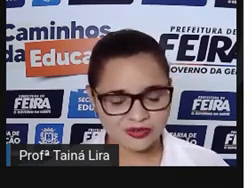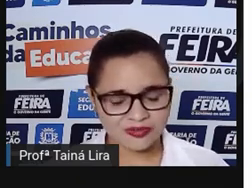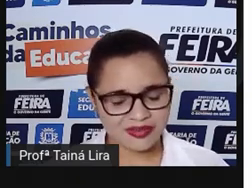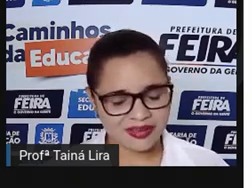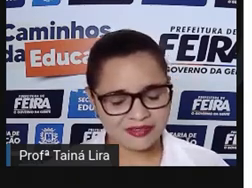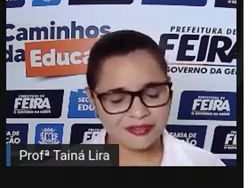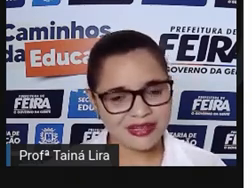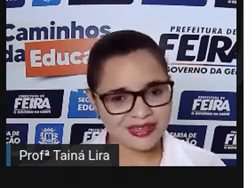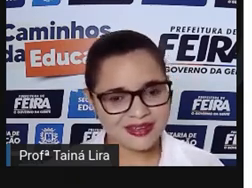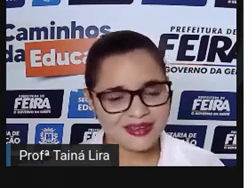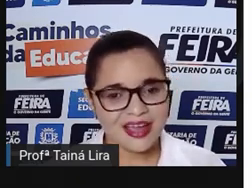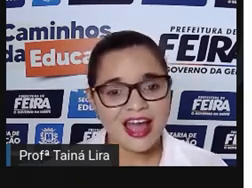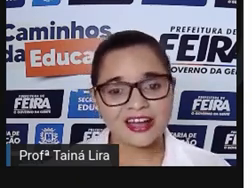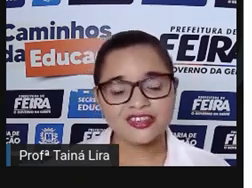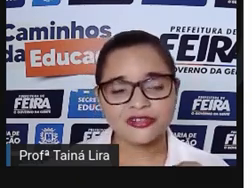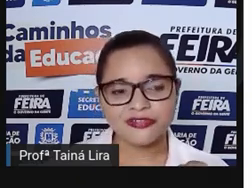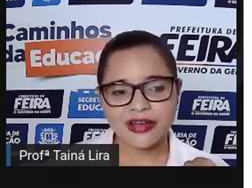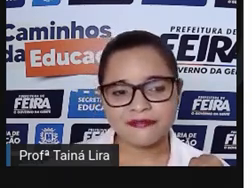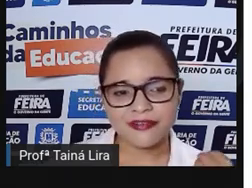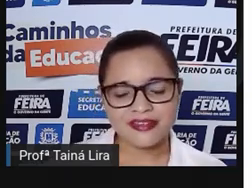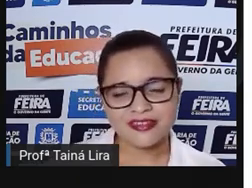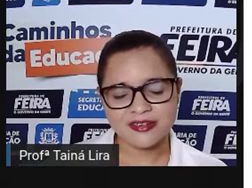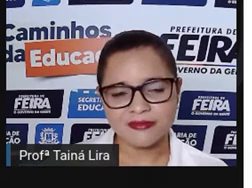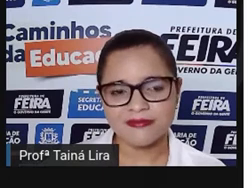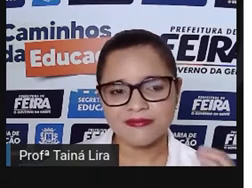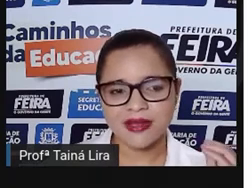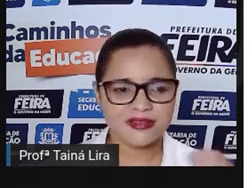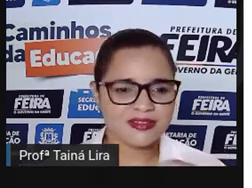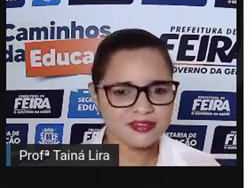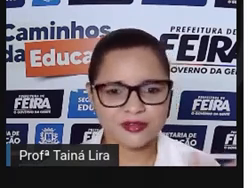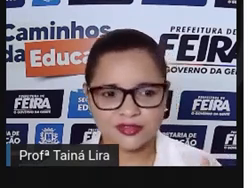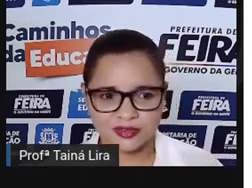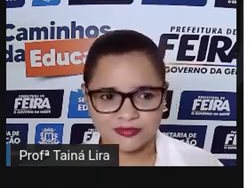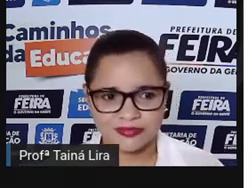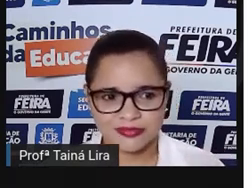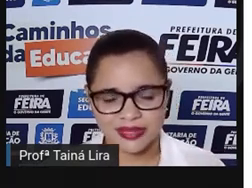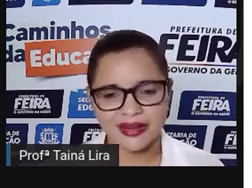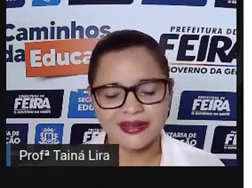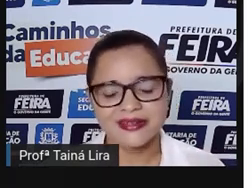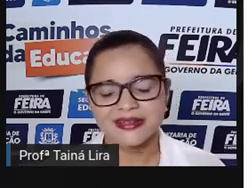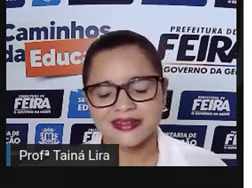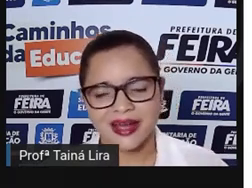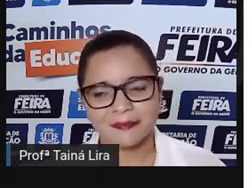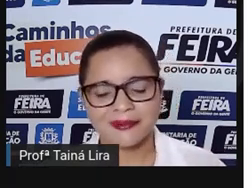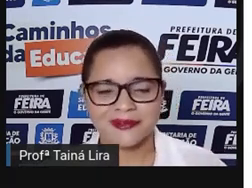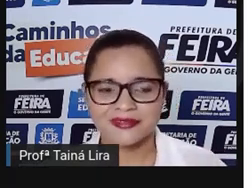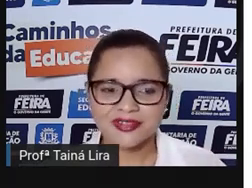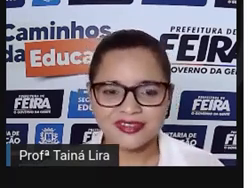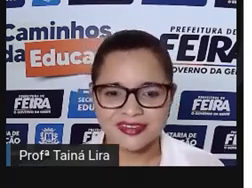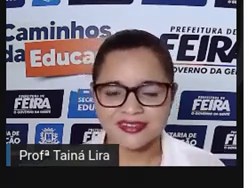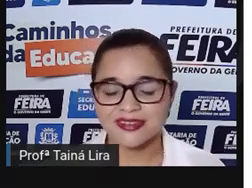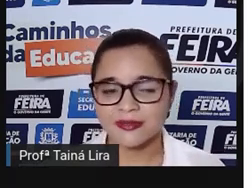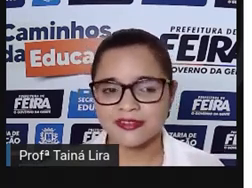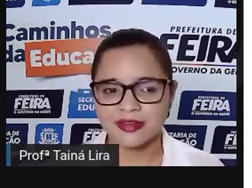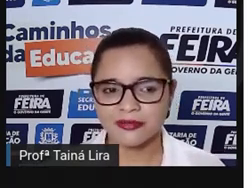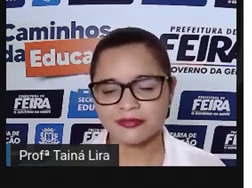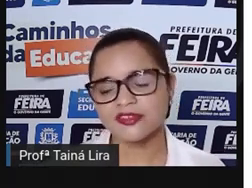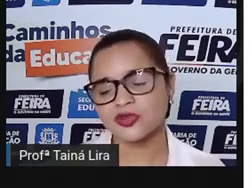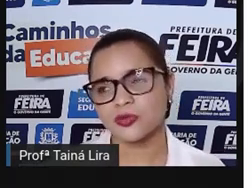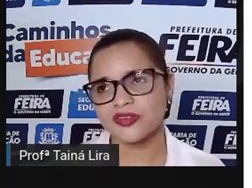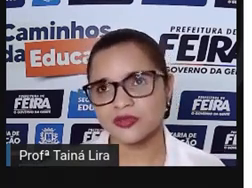gente falar, a gente vai fazer um exercíciozinho, tá? A pró é vocês. Então,